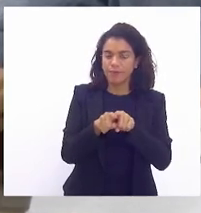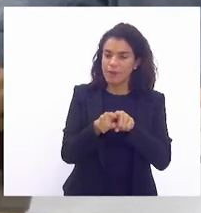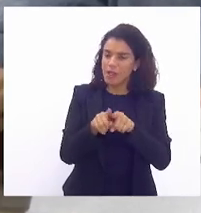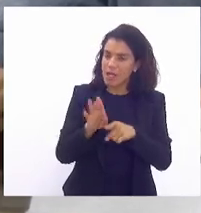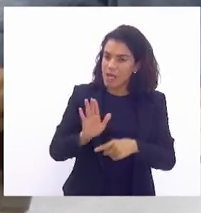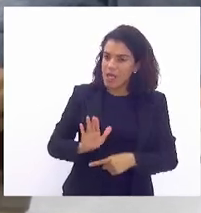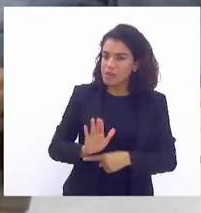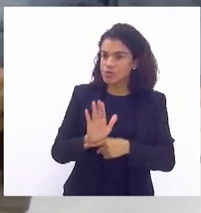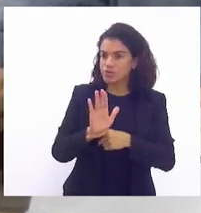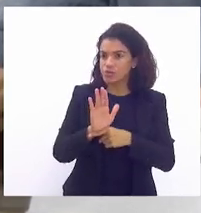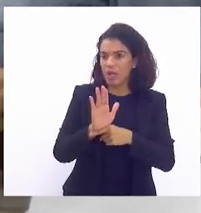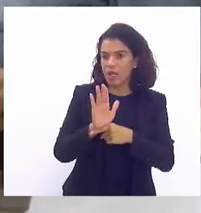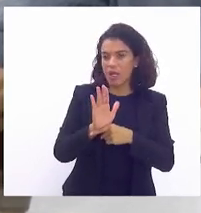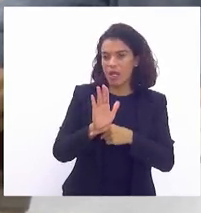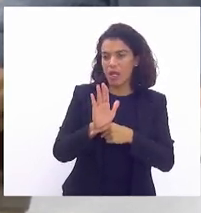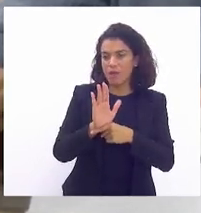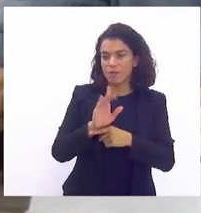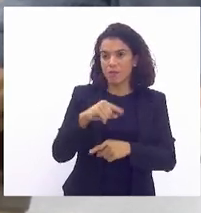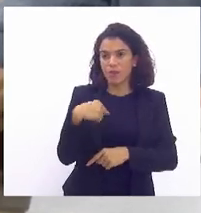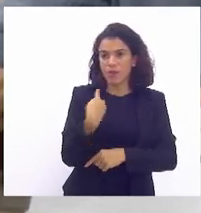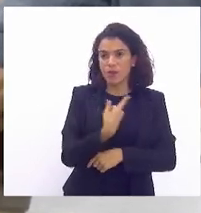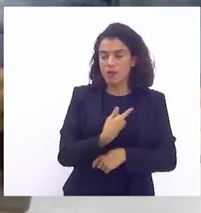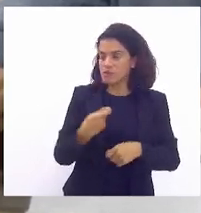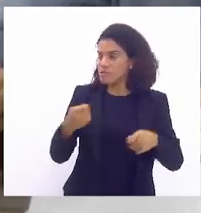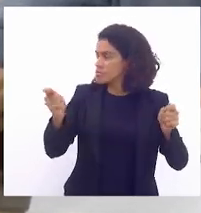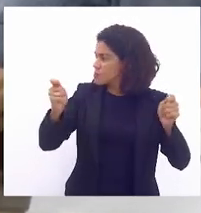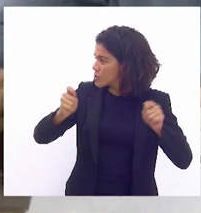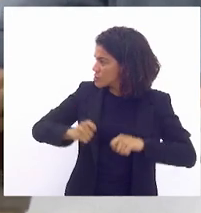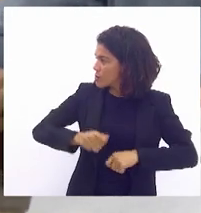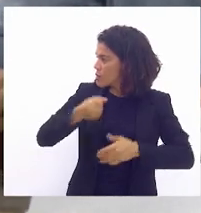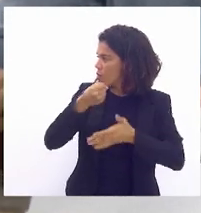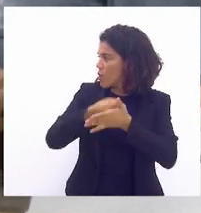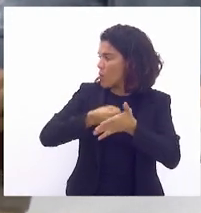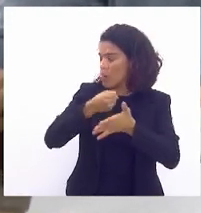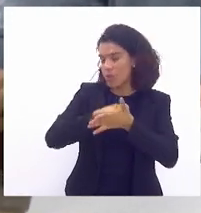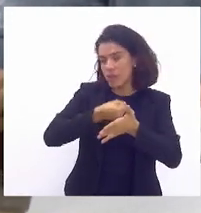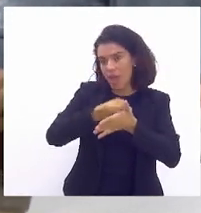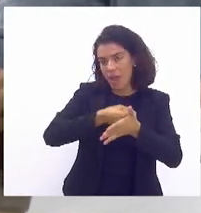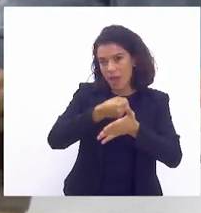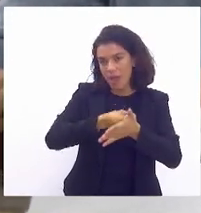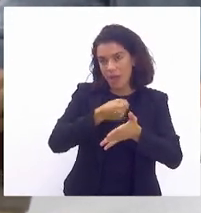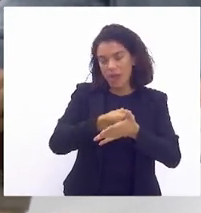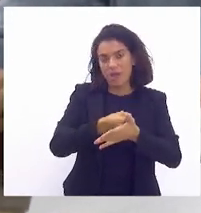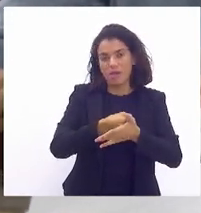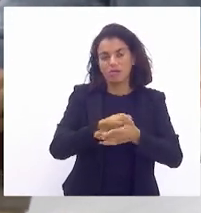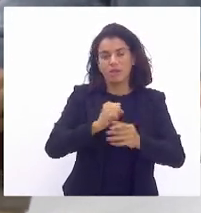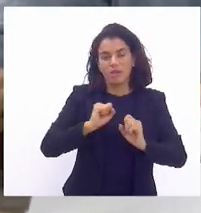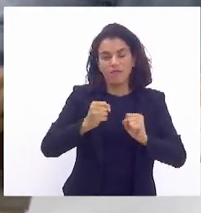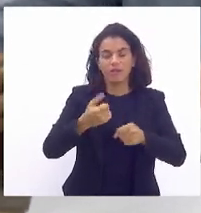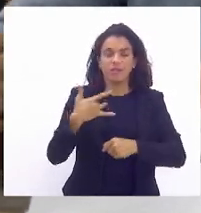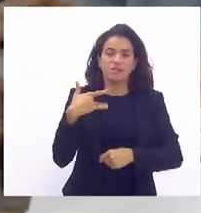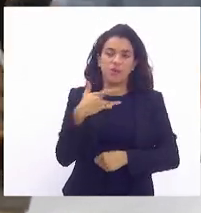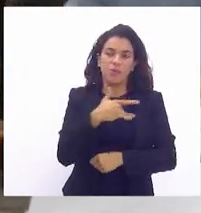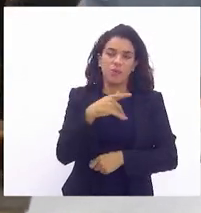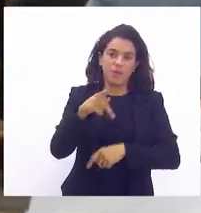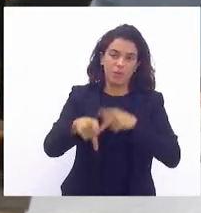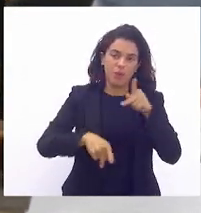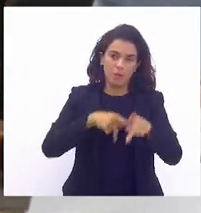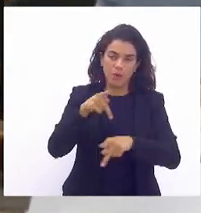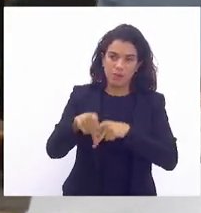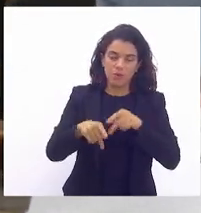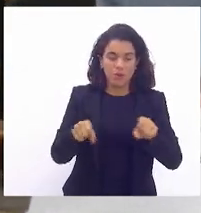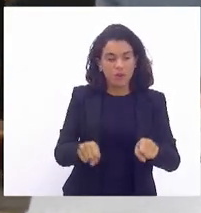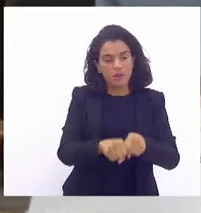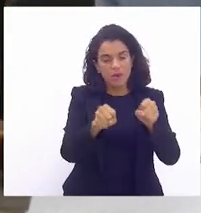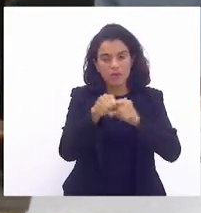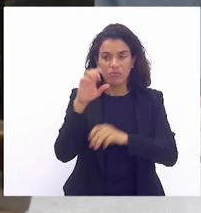onde nós possamos lutar em defesa da saúde da população e do dano ao